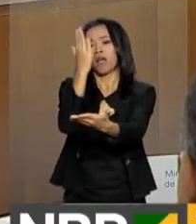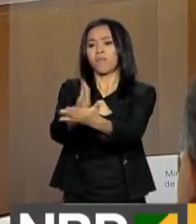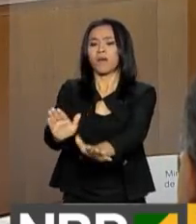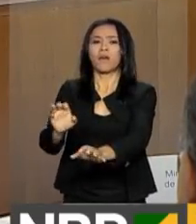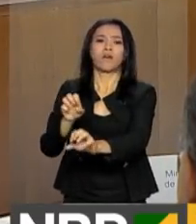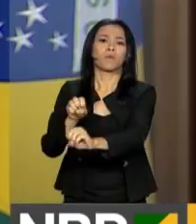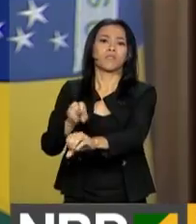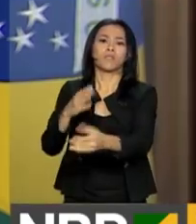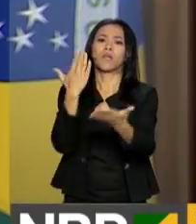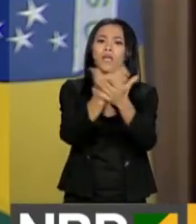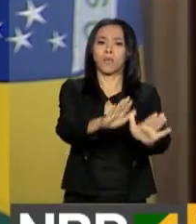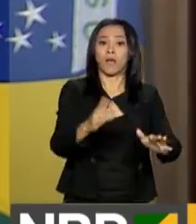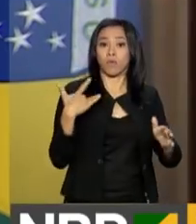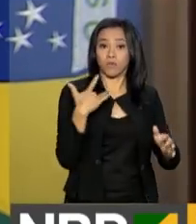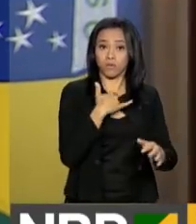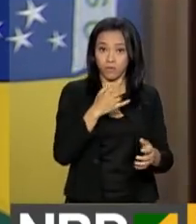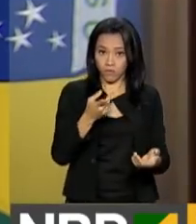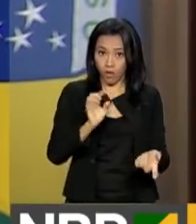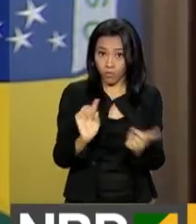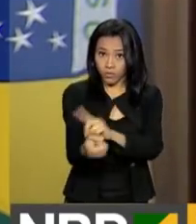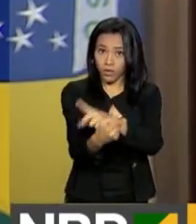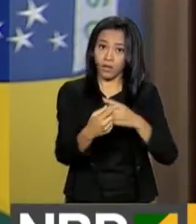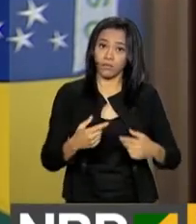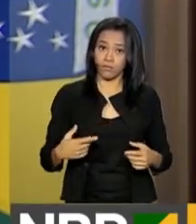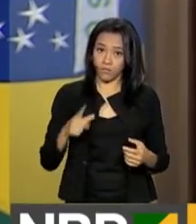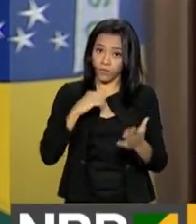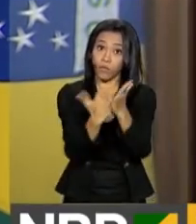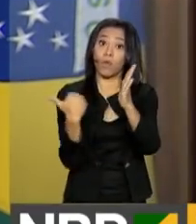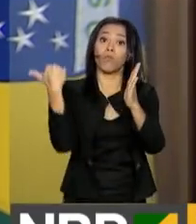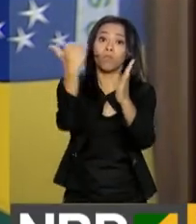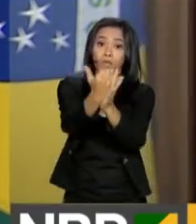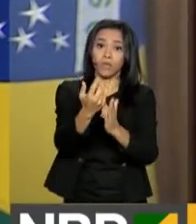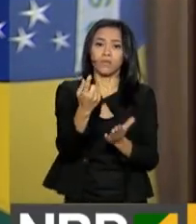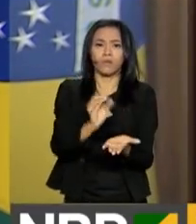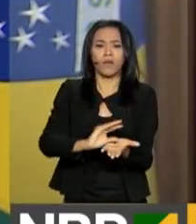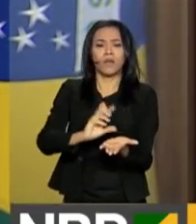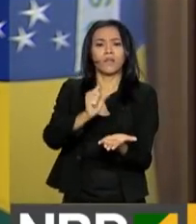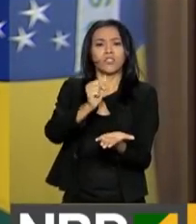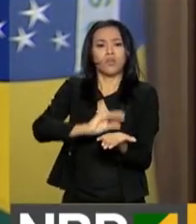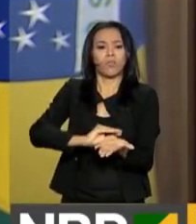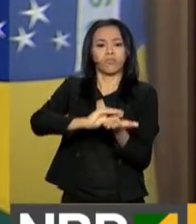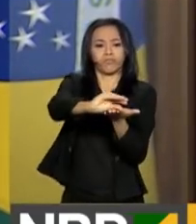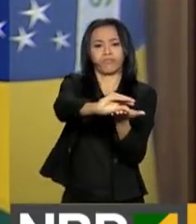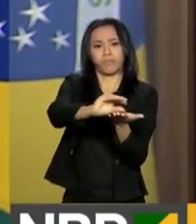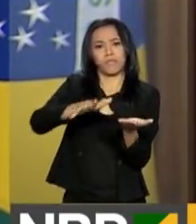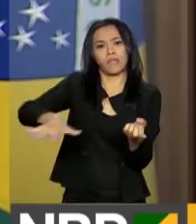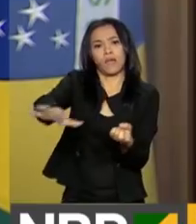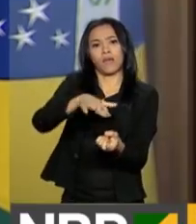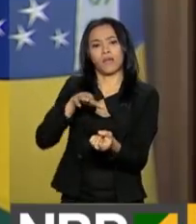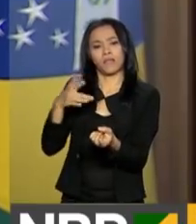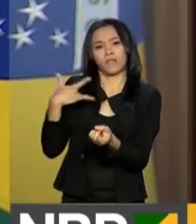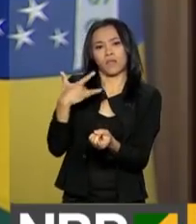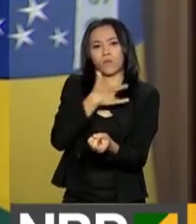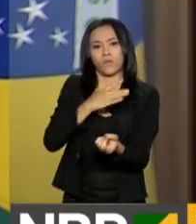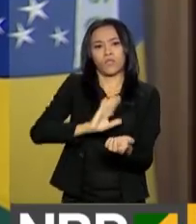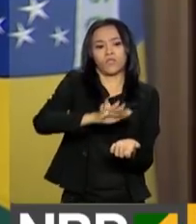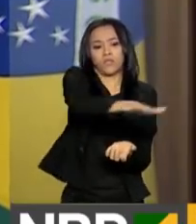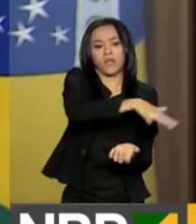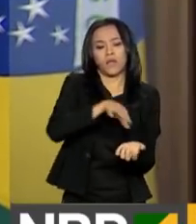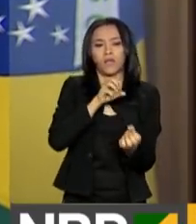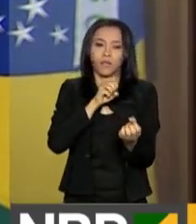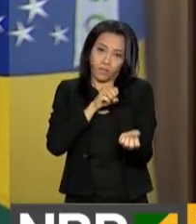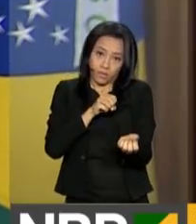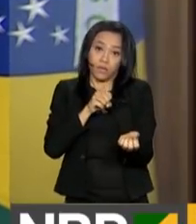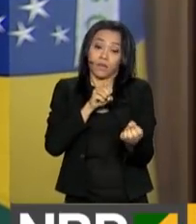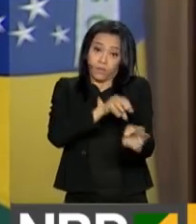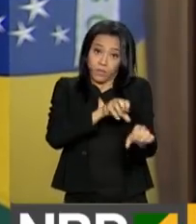contrário o que houve um aumento o incremento das verbas para educação e saúde estou tomando a liberdade de fazer esse